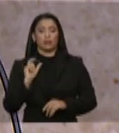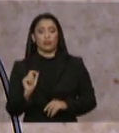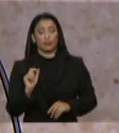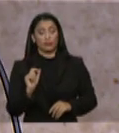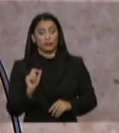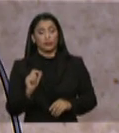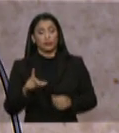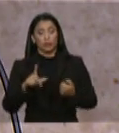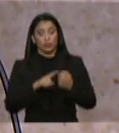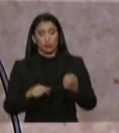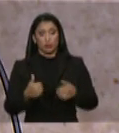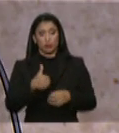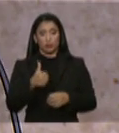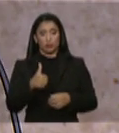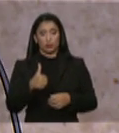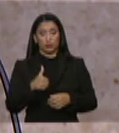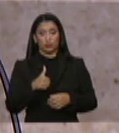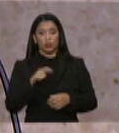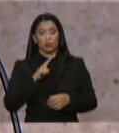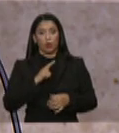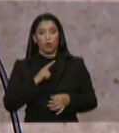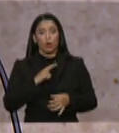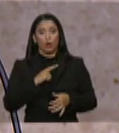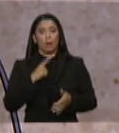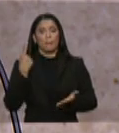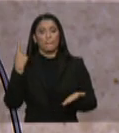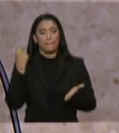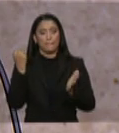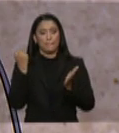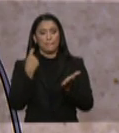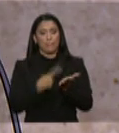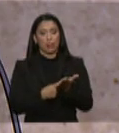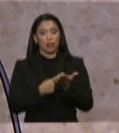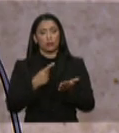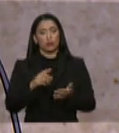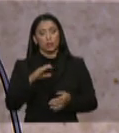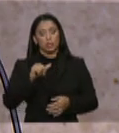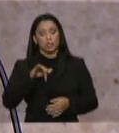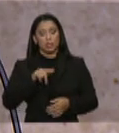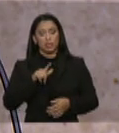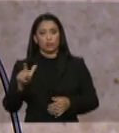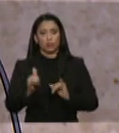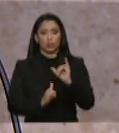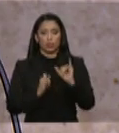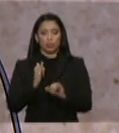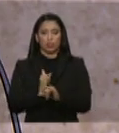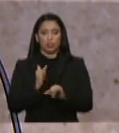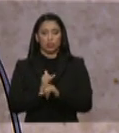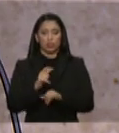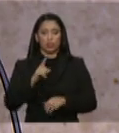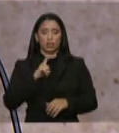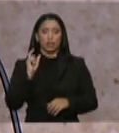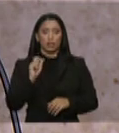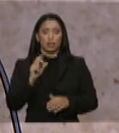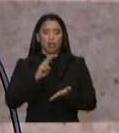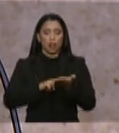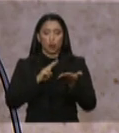e potes do artigo 11 do Marco civil da internet e do Artigo 18 da convenção de Budapeste